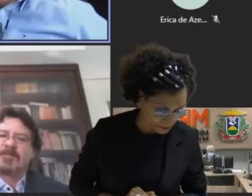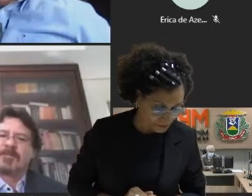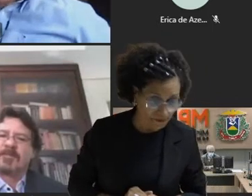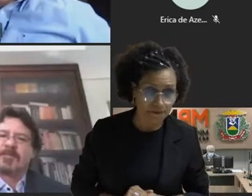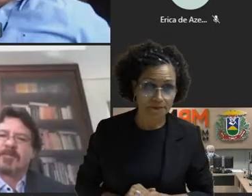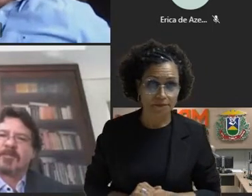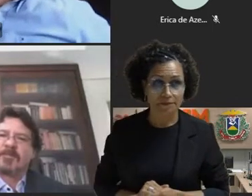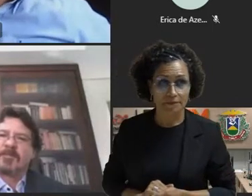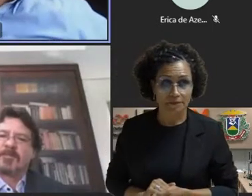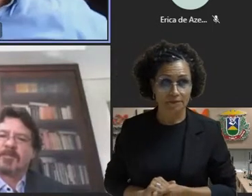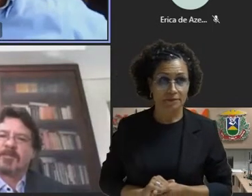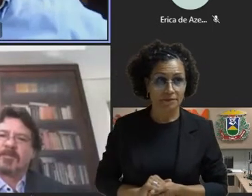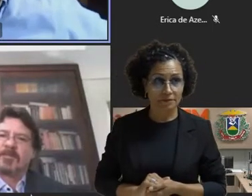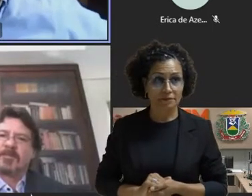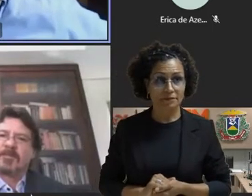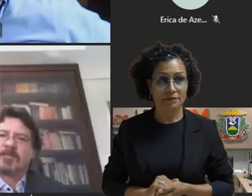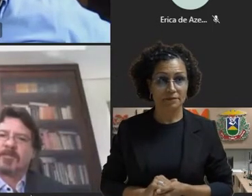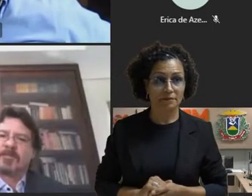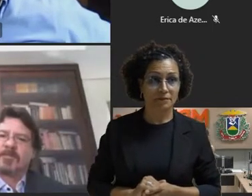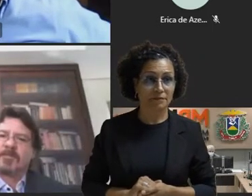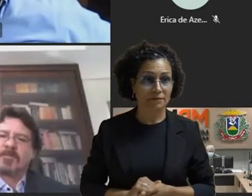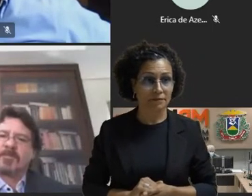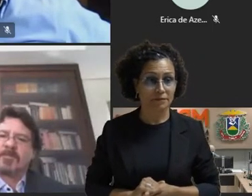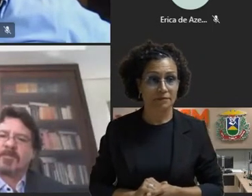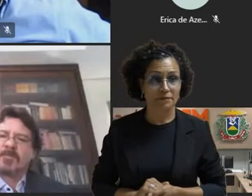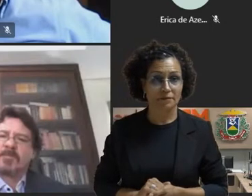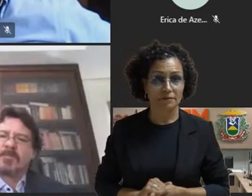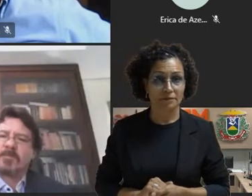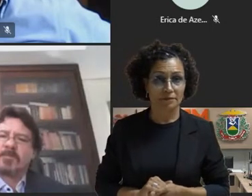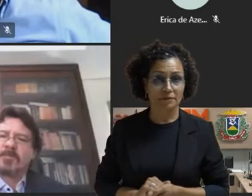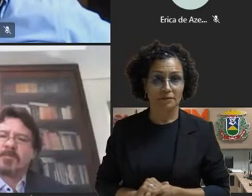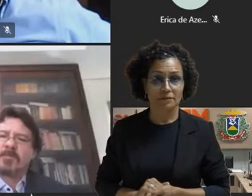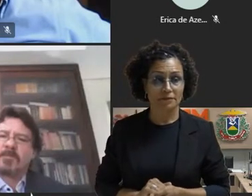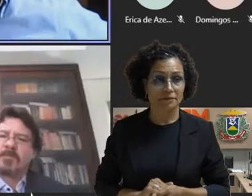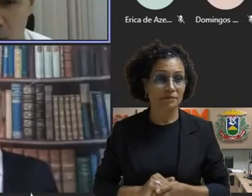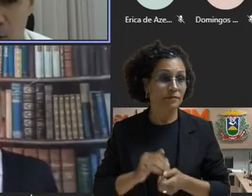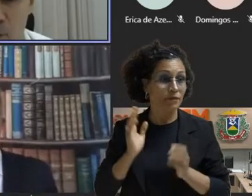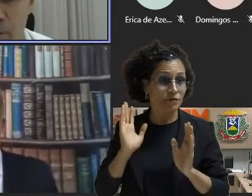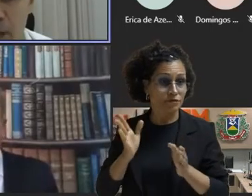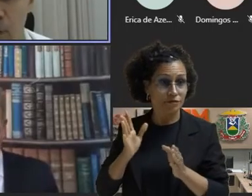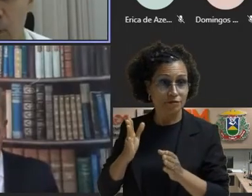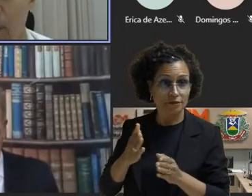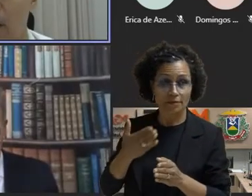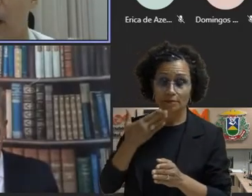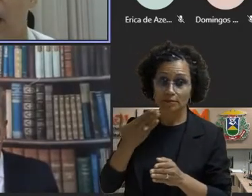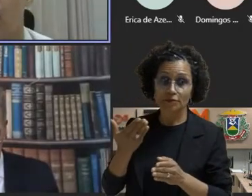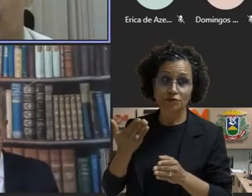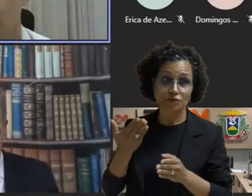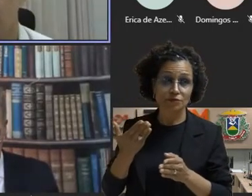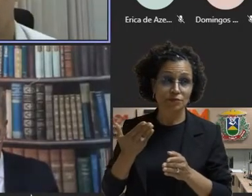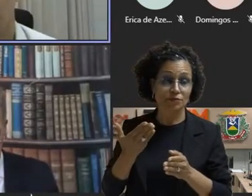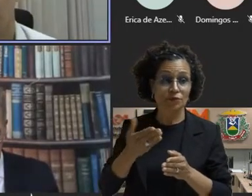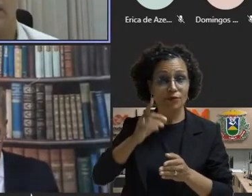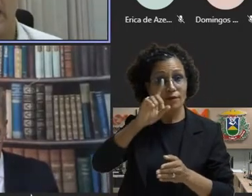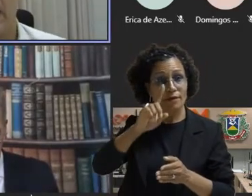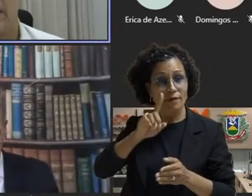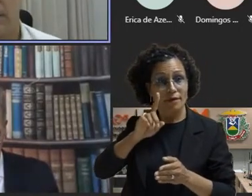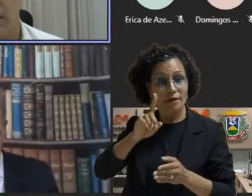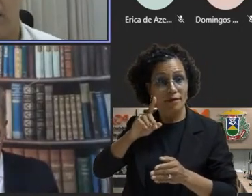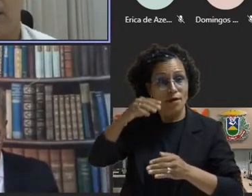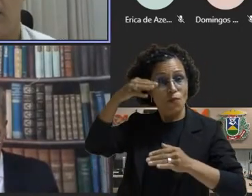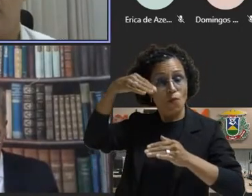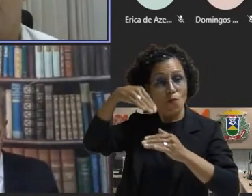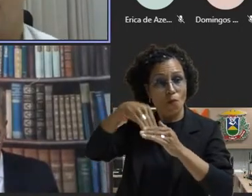Pessoal, pedindo vênia ao Domingos, eu vou ficar de voto vencido acompanhando o arquivamento. Acho que são, assim, de